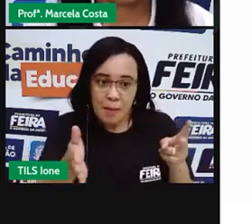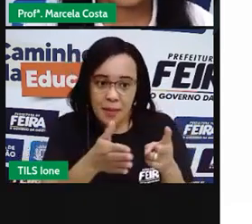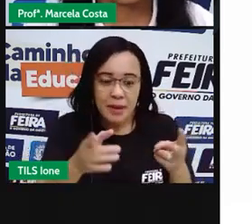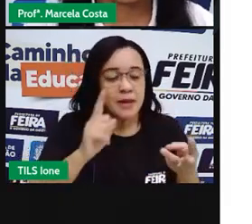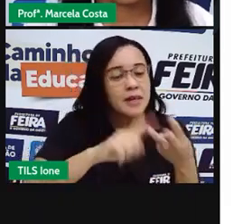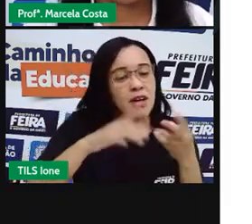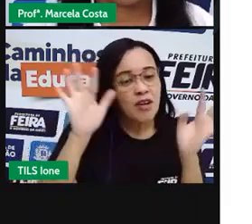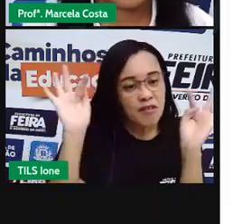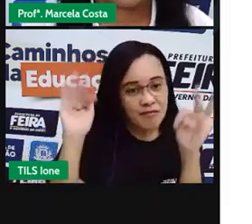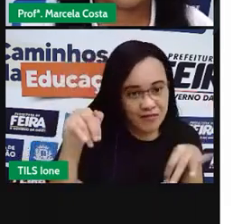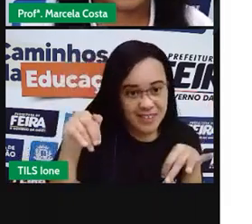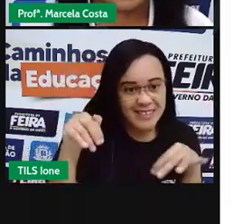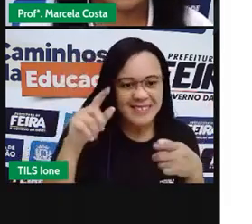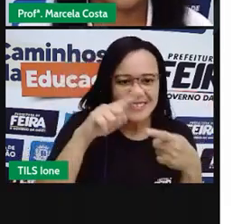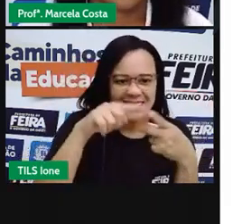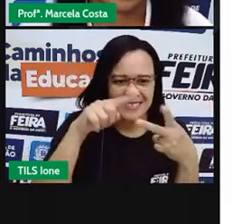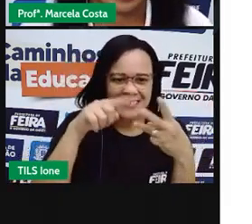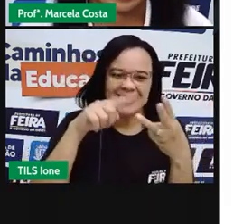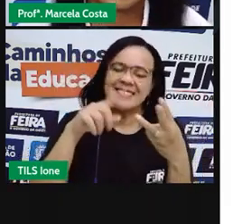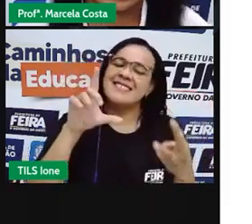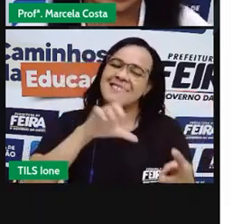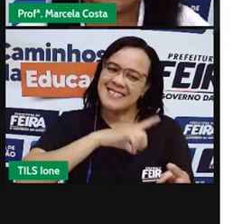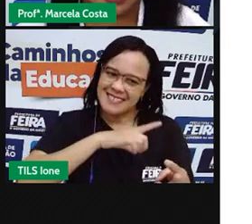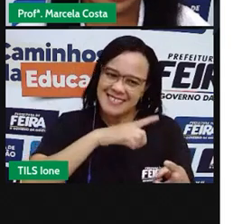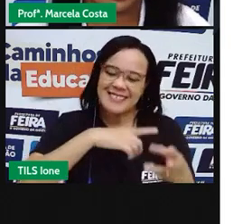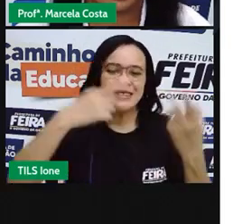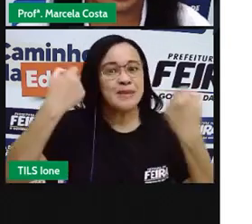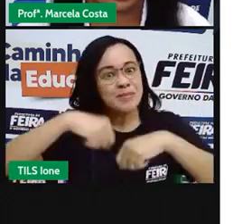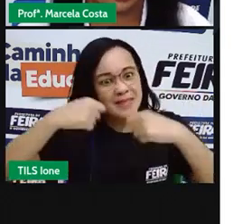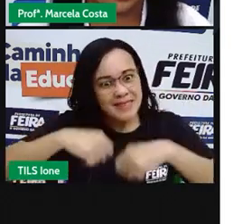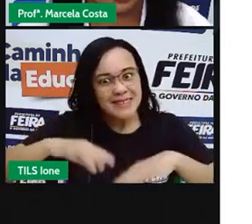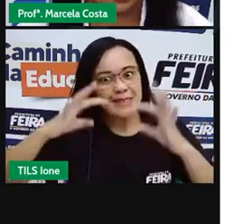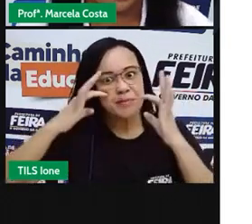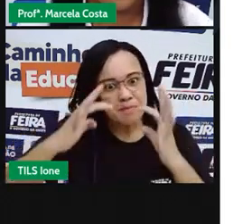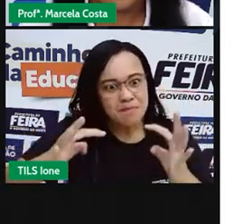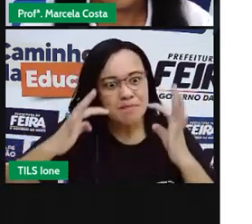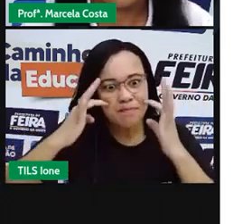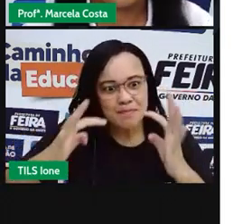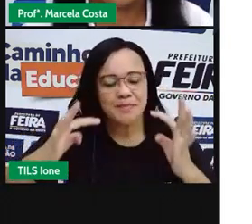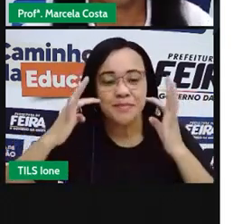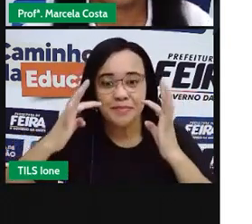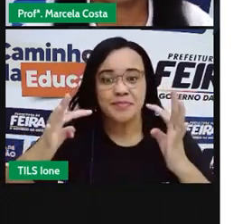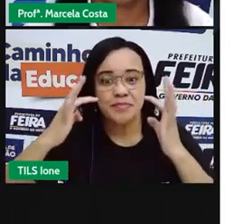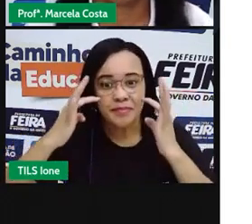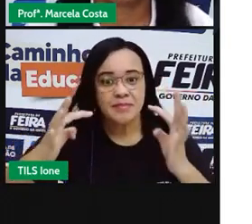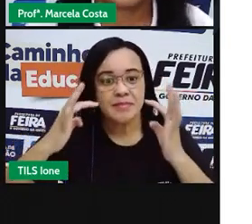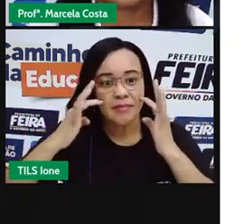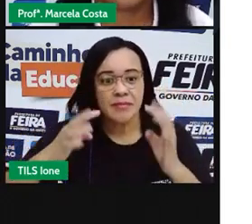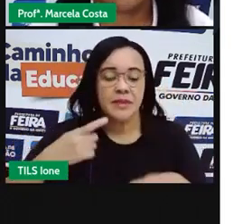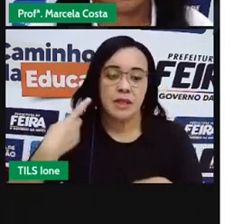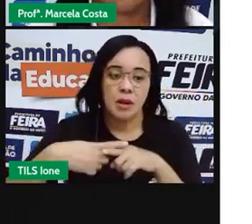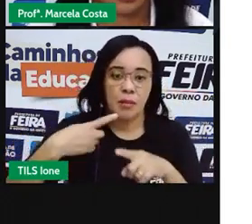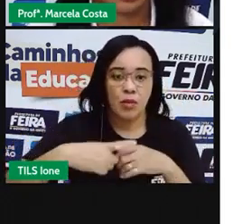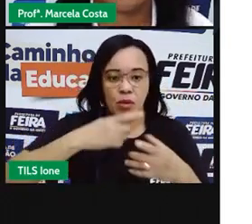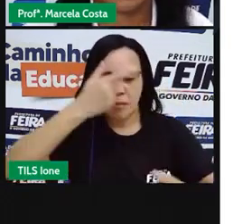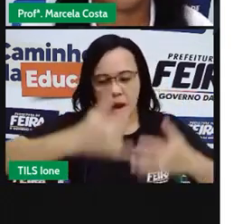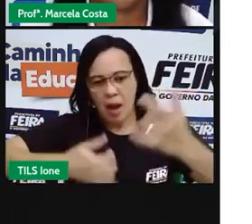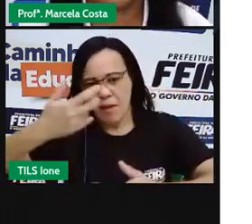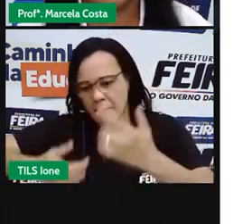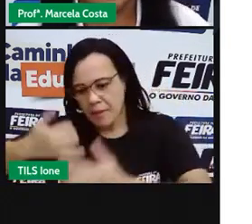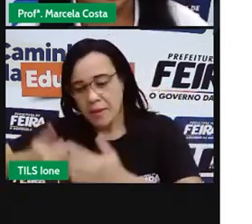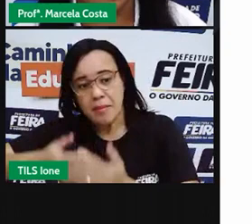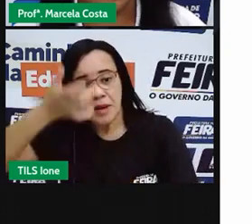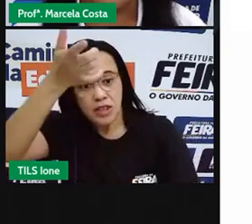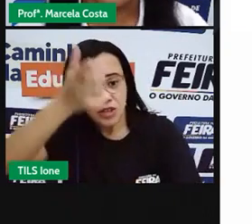que a gente tem que ficar atento a essa parte da história, porque quando a gente vai contar ela novamente para